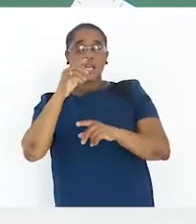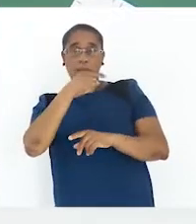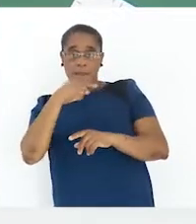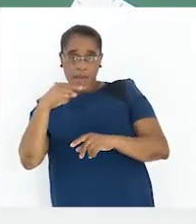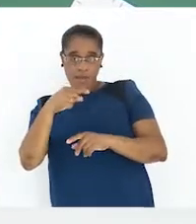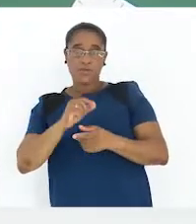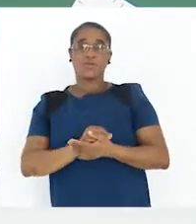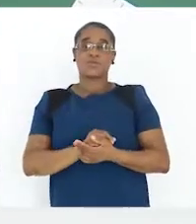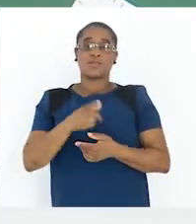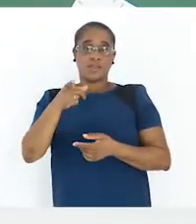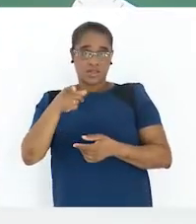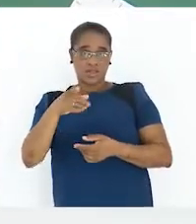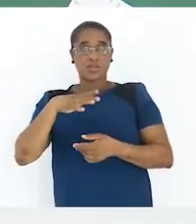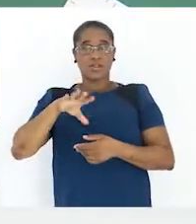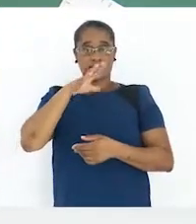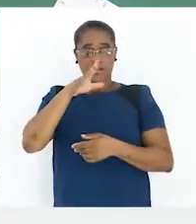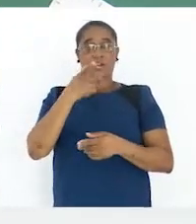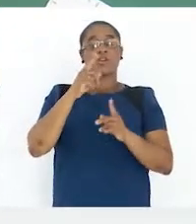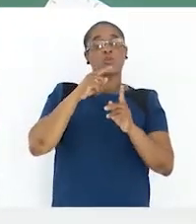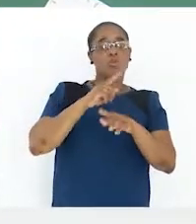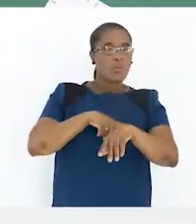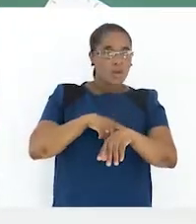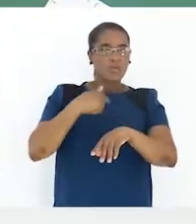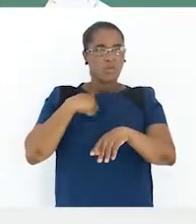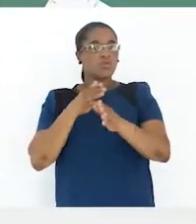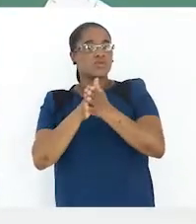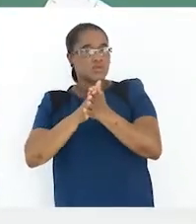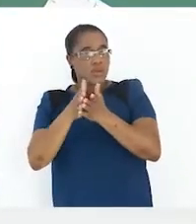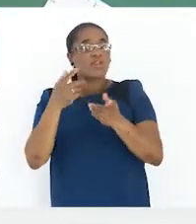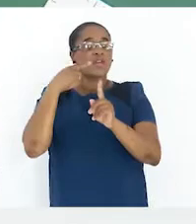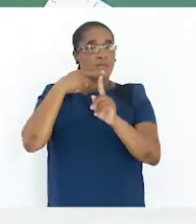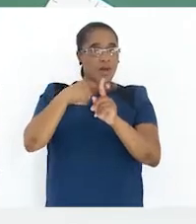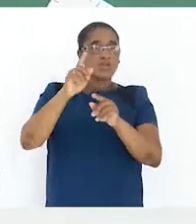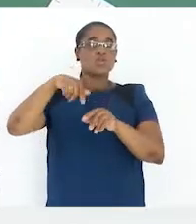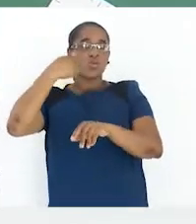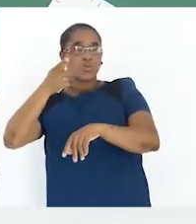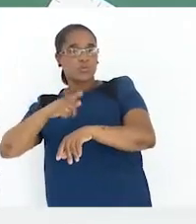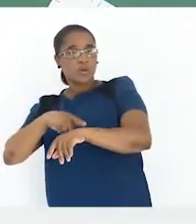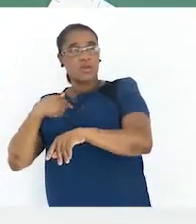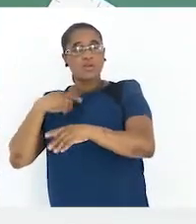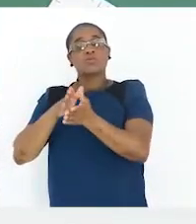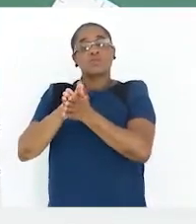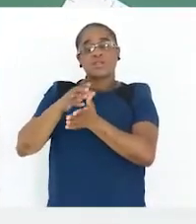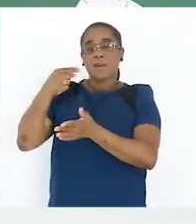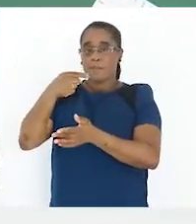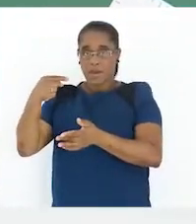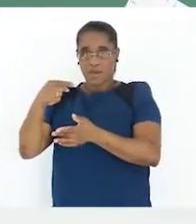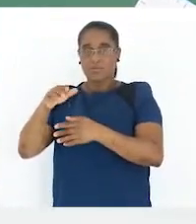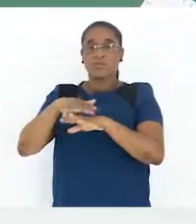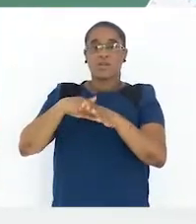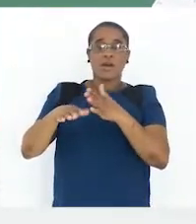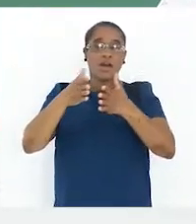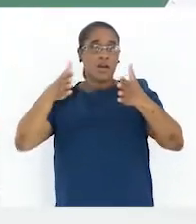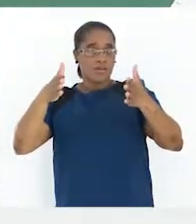dizer que num momento eu vou usar mais, num outro momento eu vou usar menos. Então eu vou abrir a